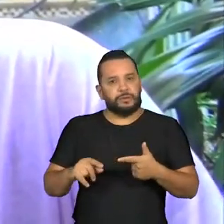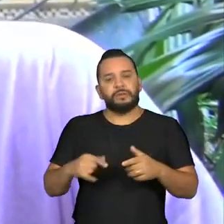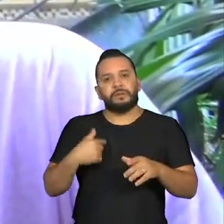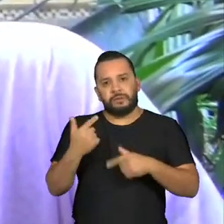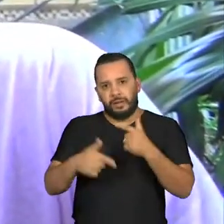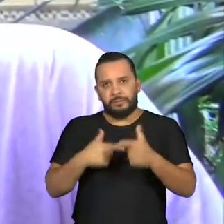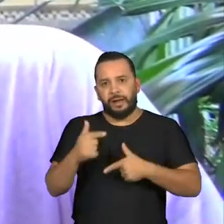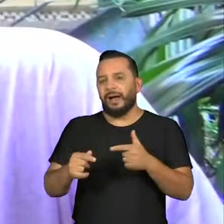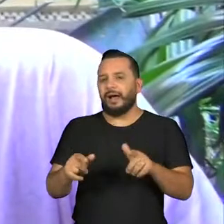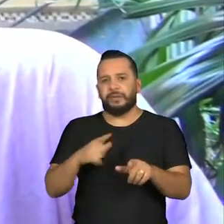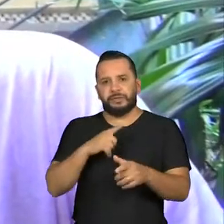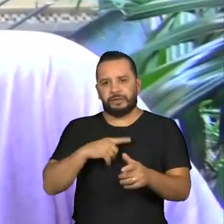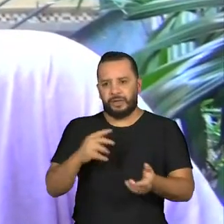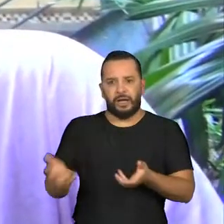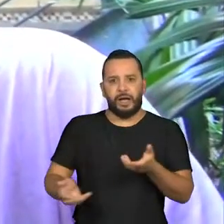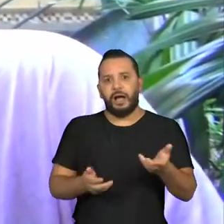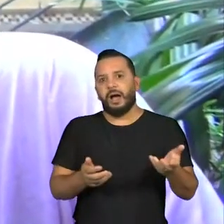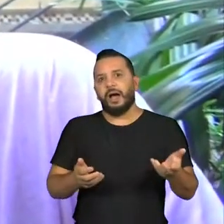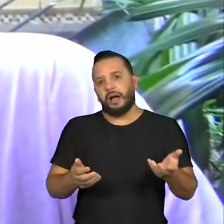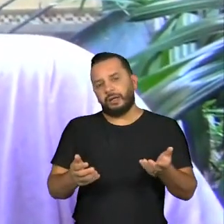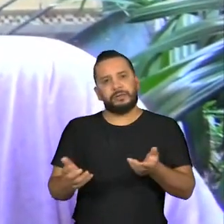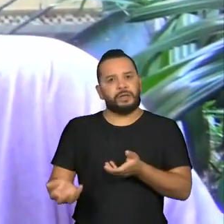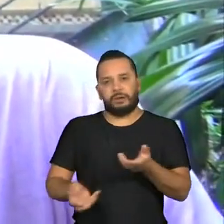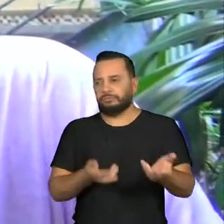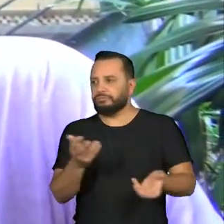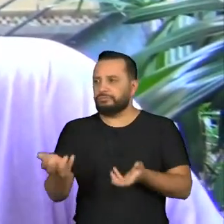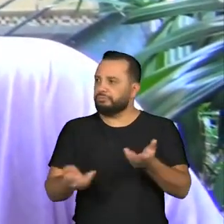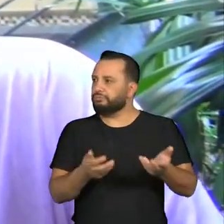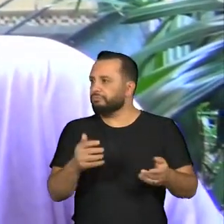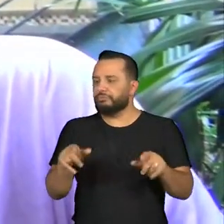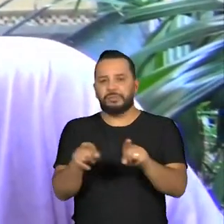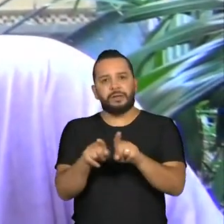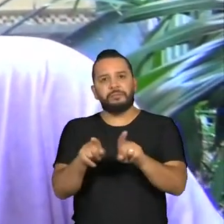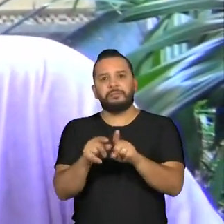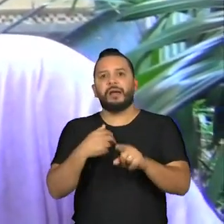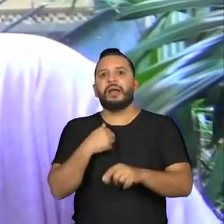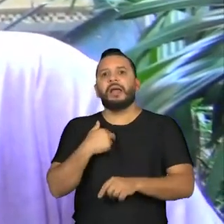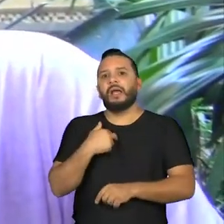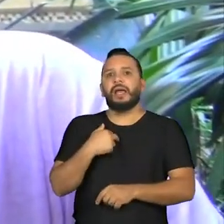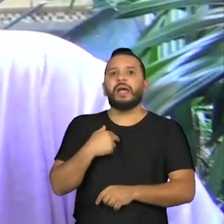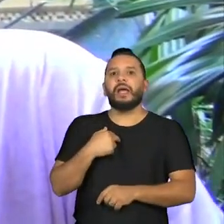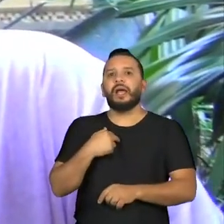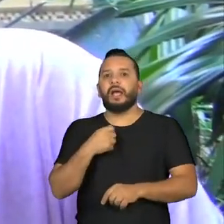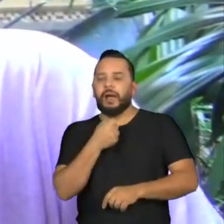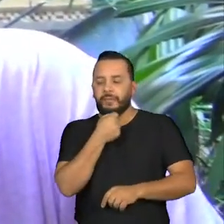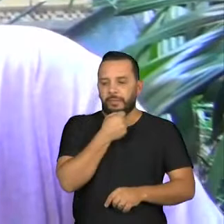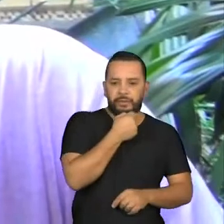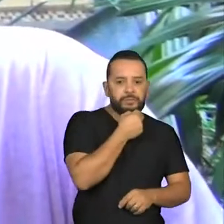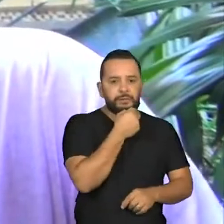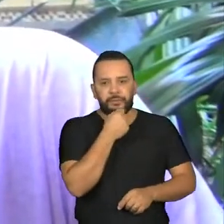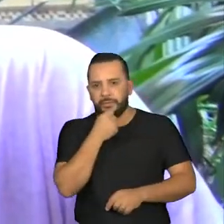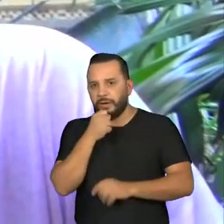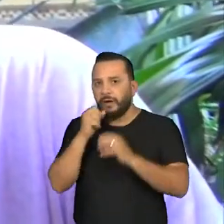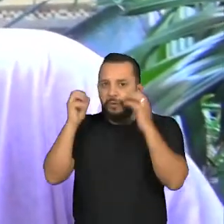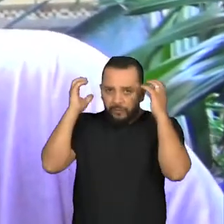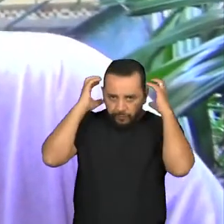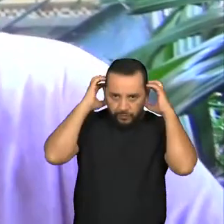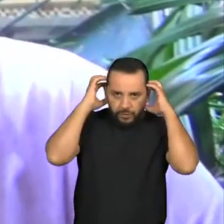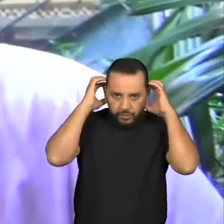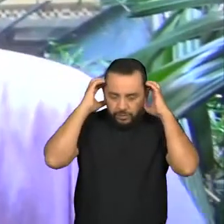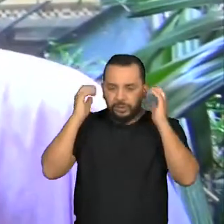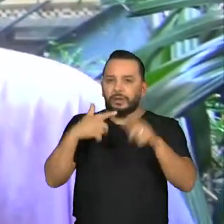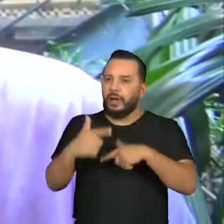de acrobacia, um trabalho de canto lírico, um trabalho com a fonoaudióloga, um trabalho realmente de fundação,